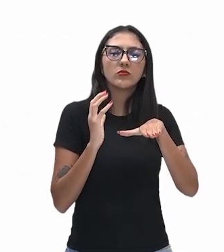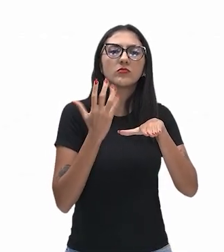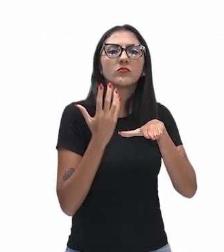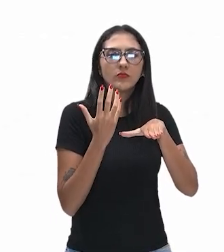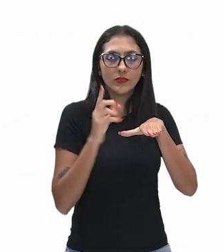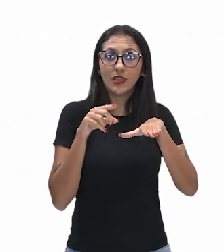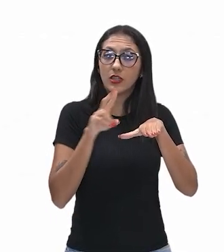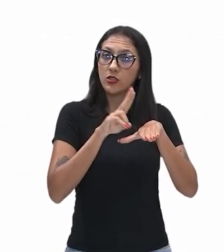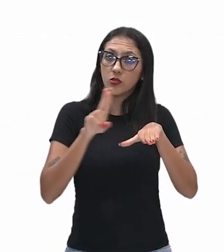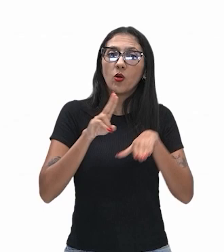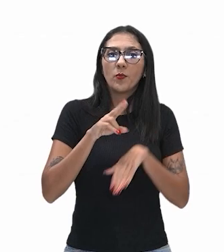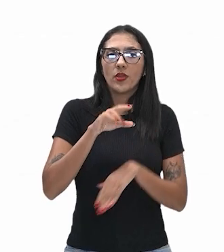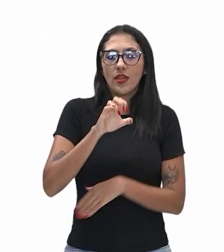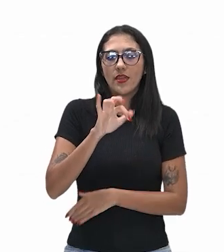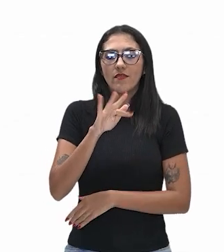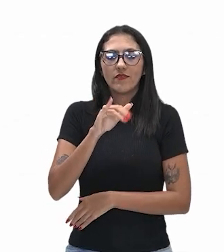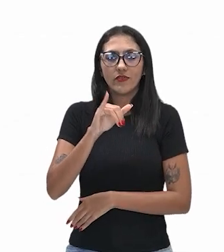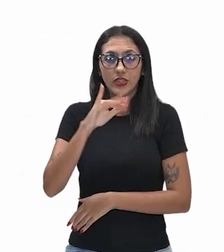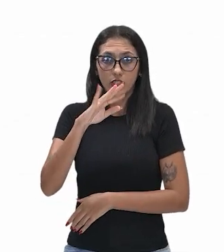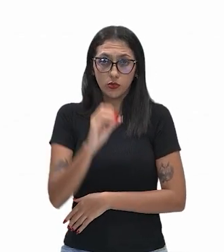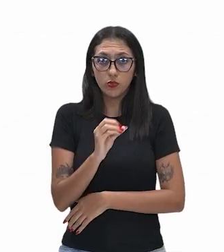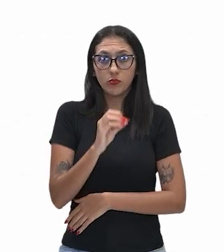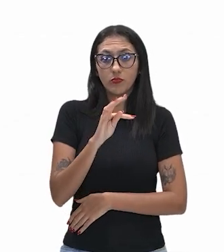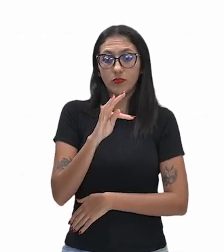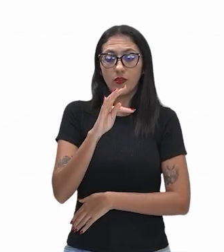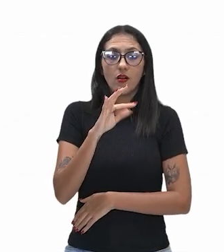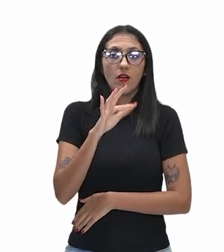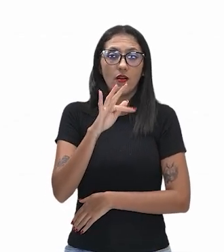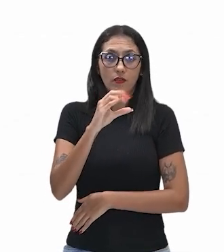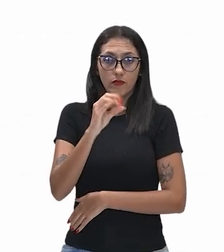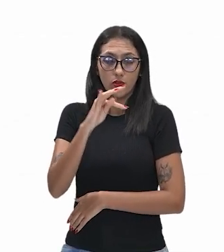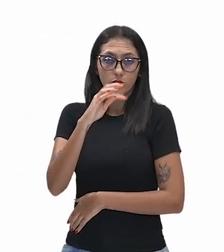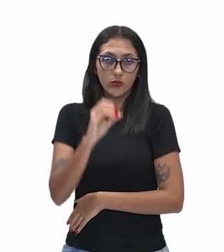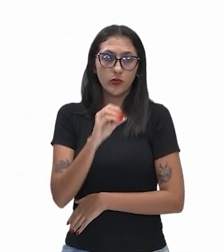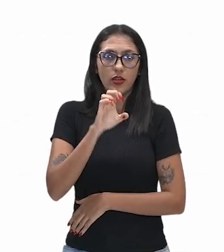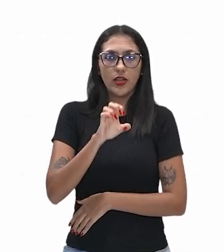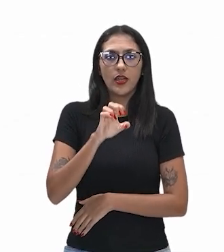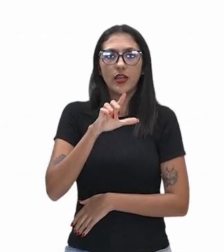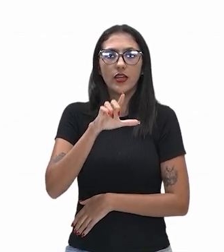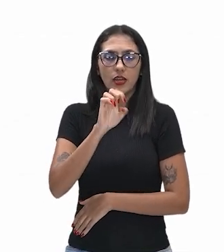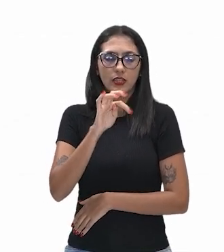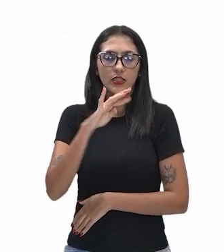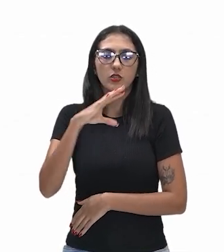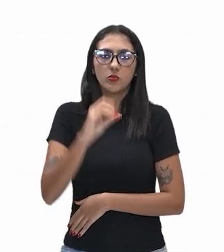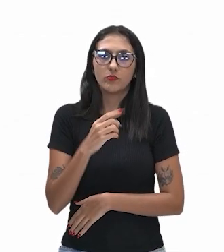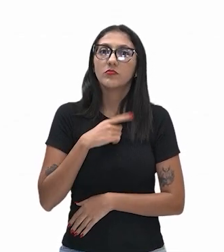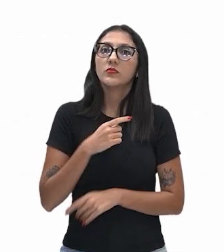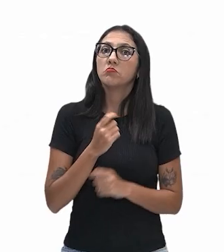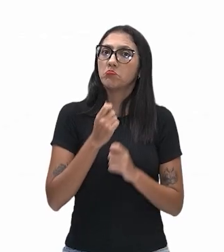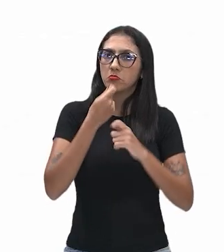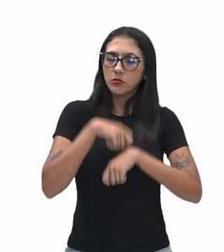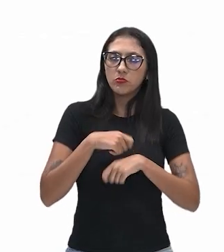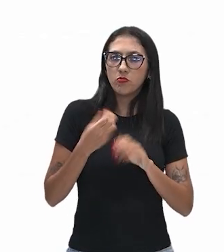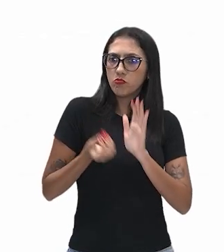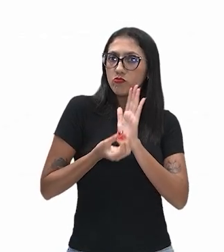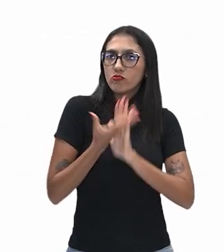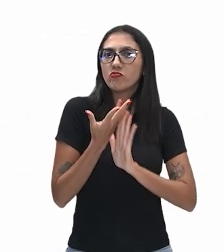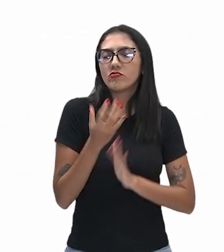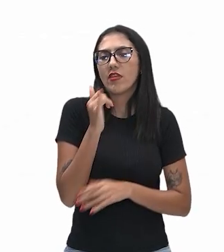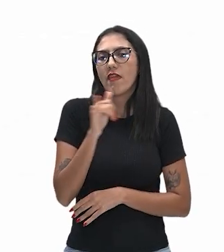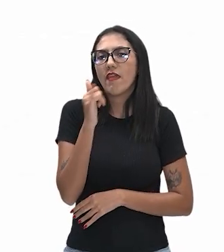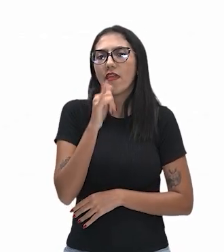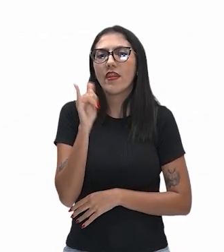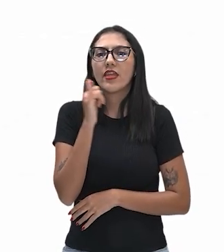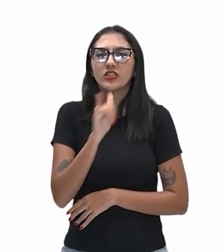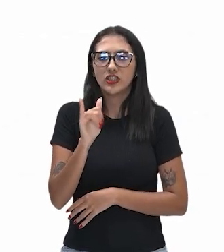efeito fotoelétrico, tá? Inclusive, a gente consegue gerar energia elétrica a partir aí